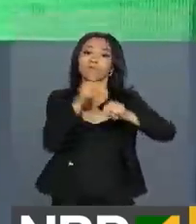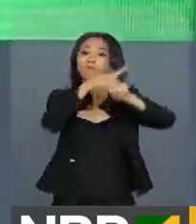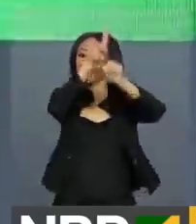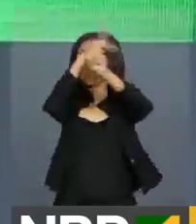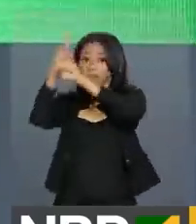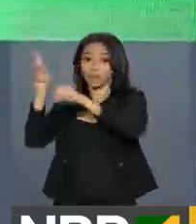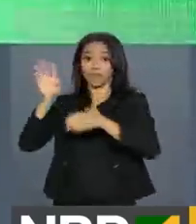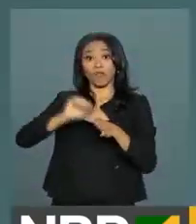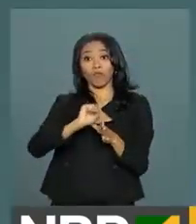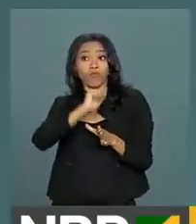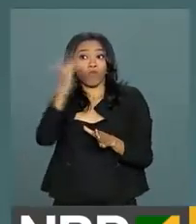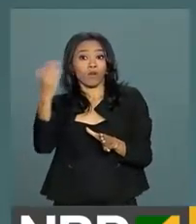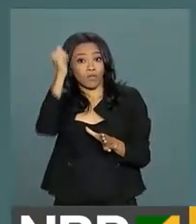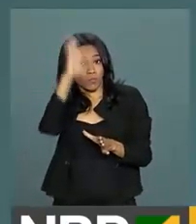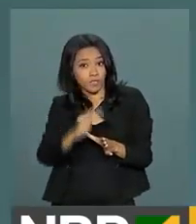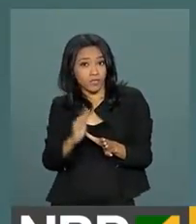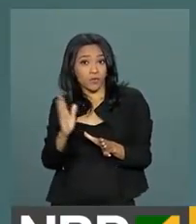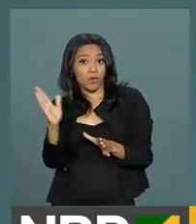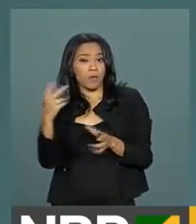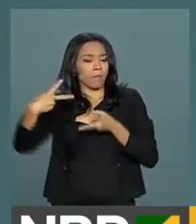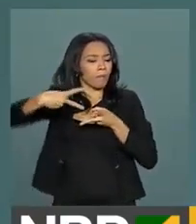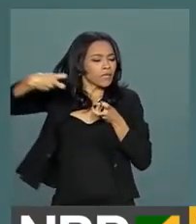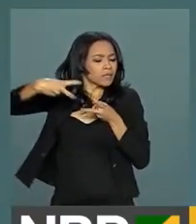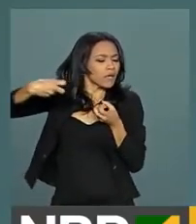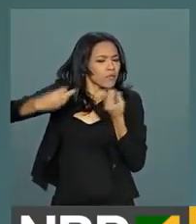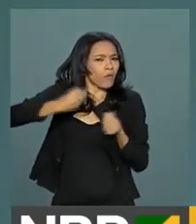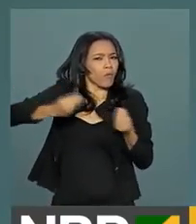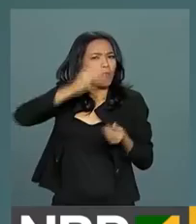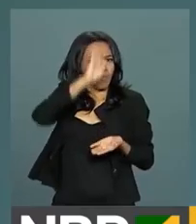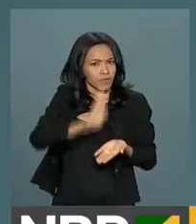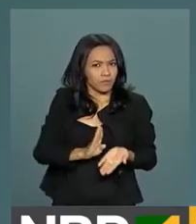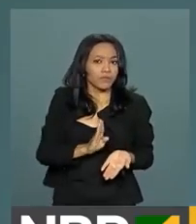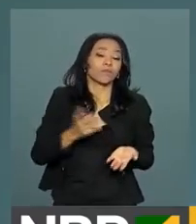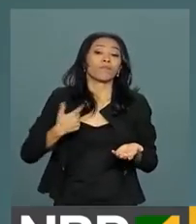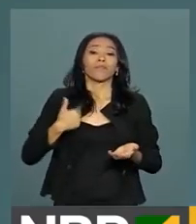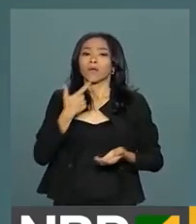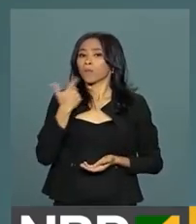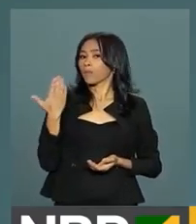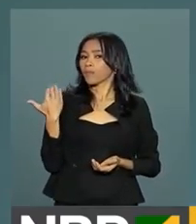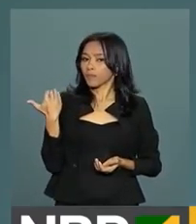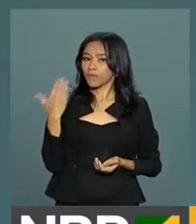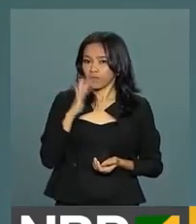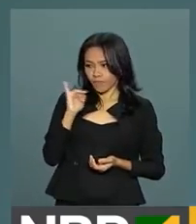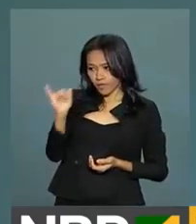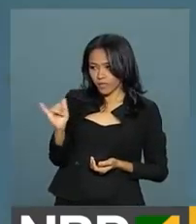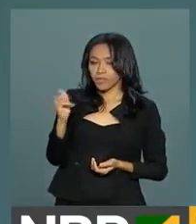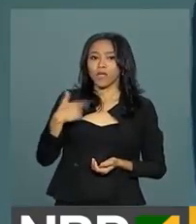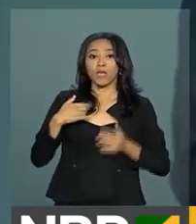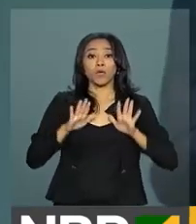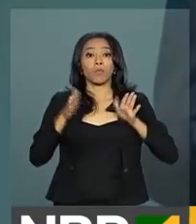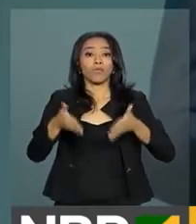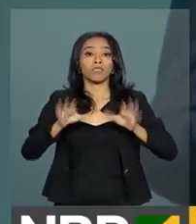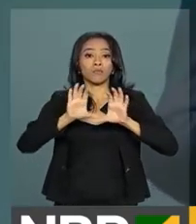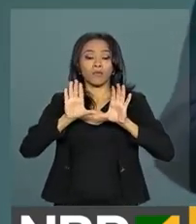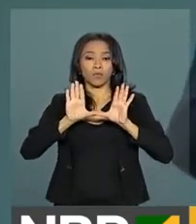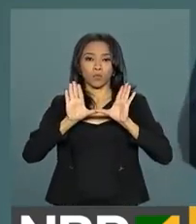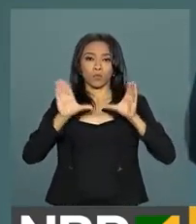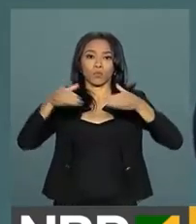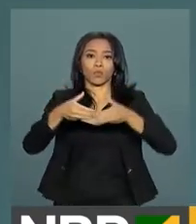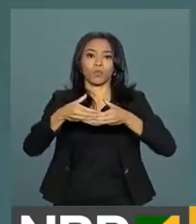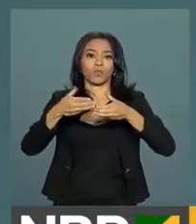fora do brasil vem o brasil aliás moreno há poucos dias eu estive na cúpula das américas e